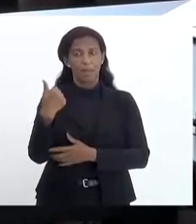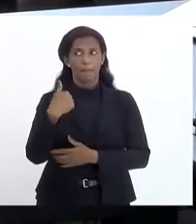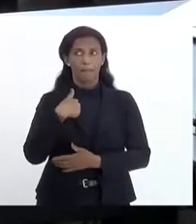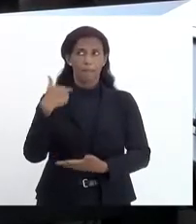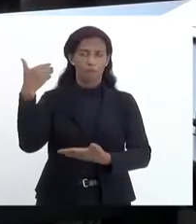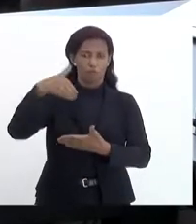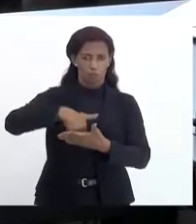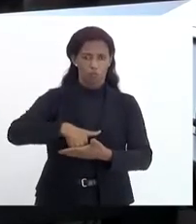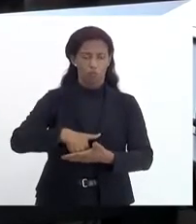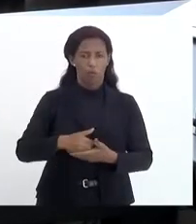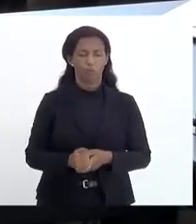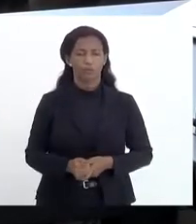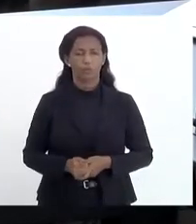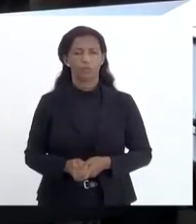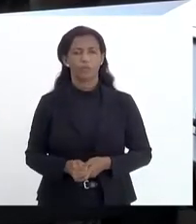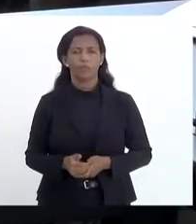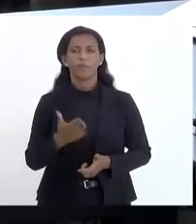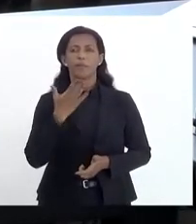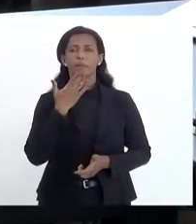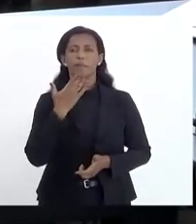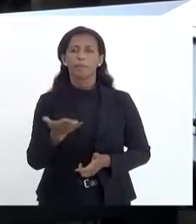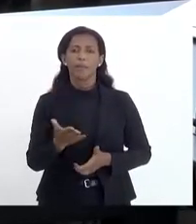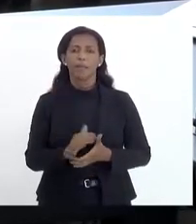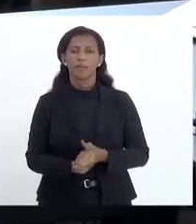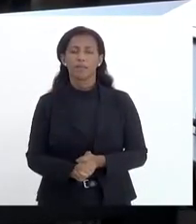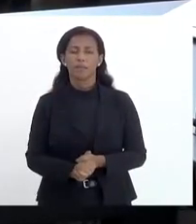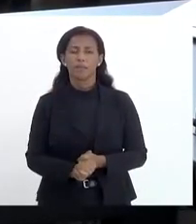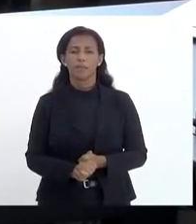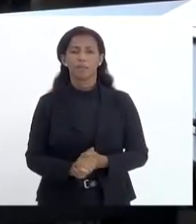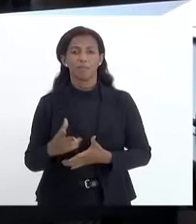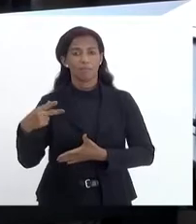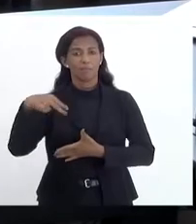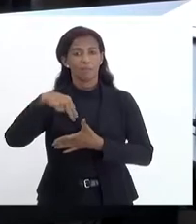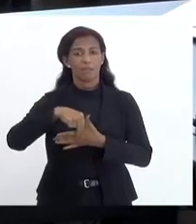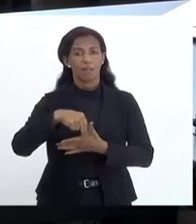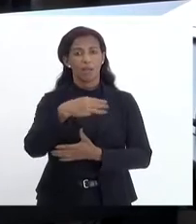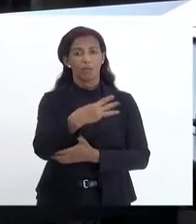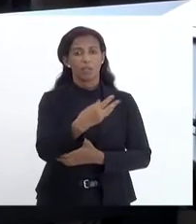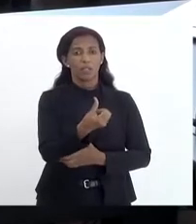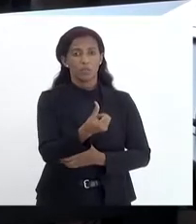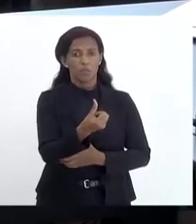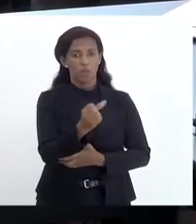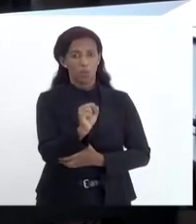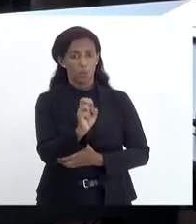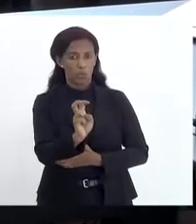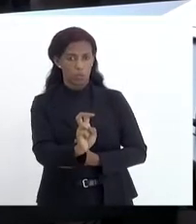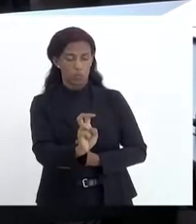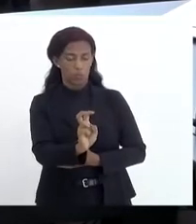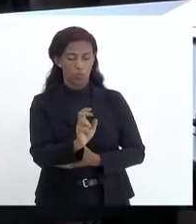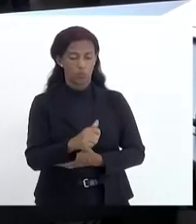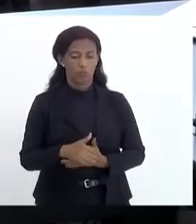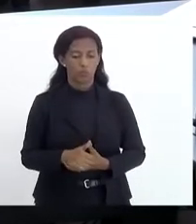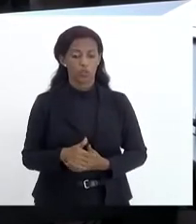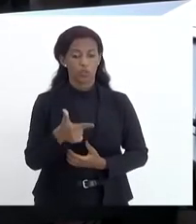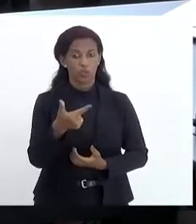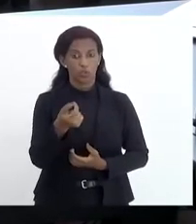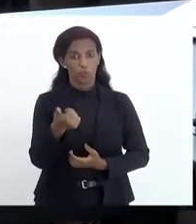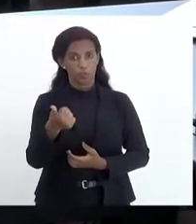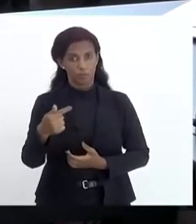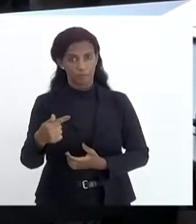voto está pedindo que ele seja anexado ao 3685 de